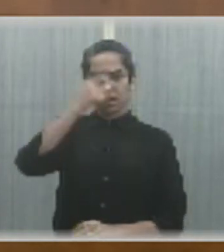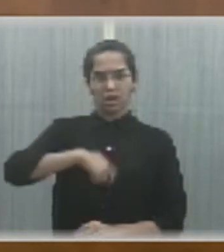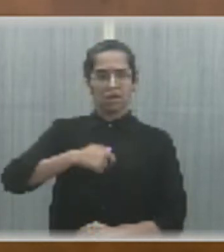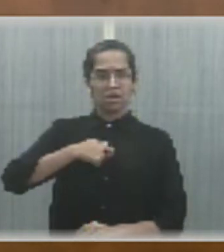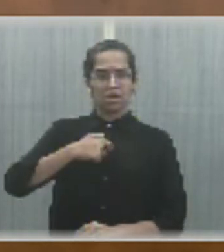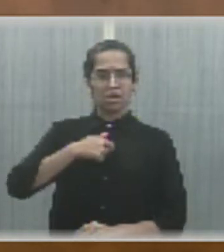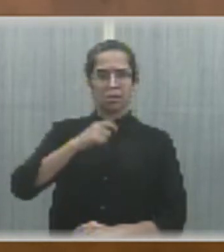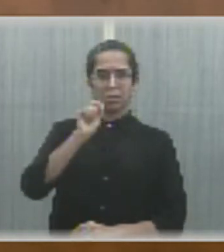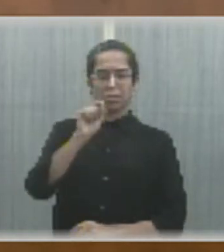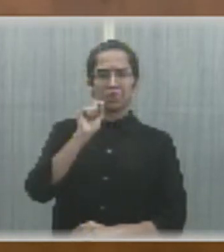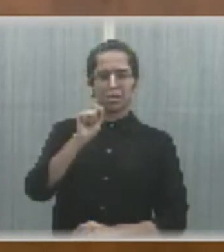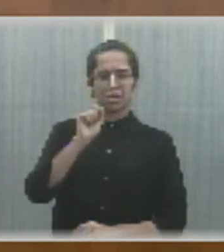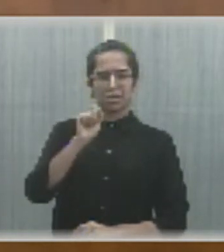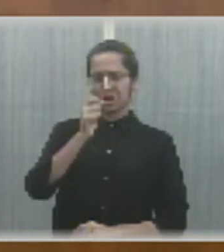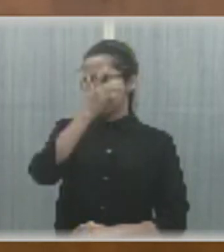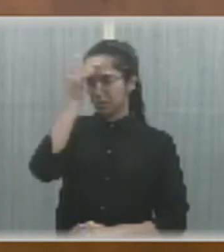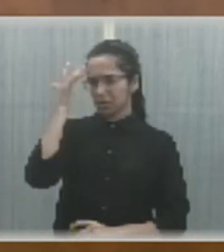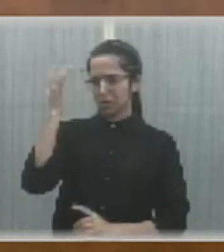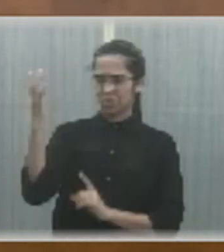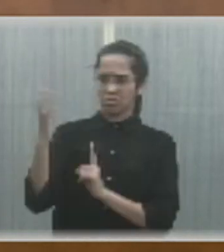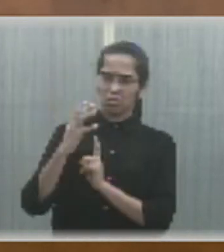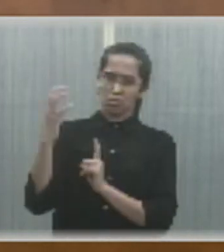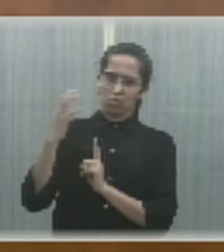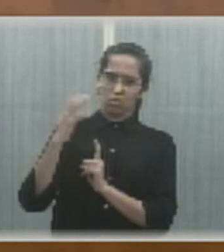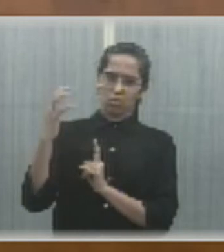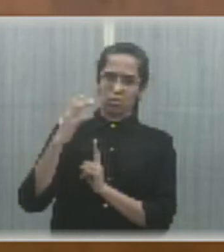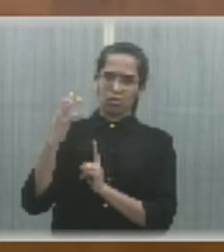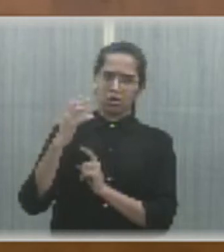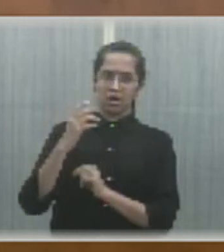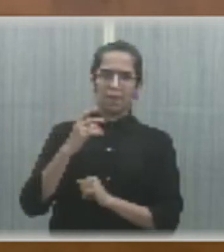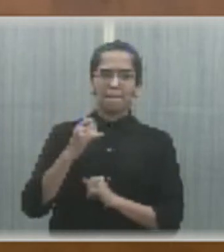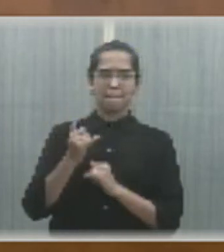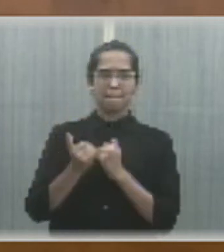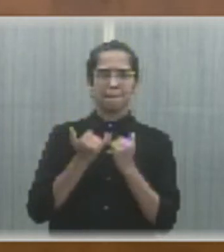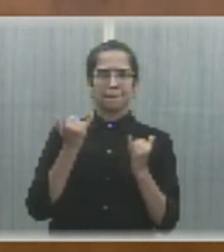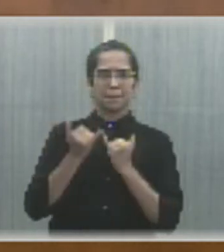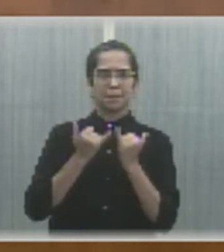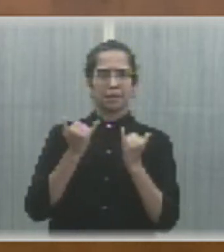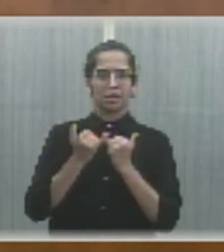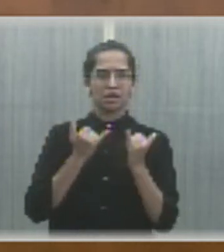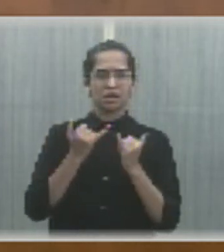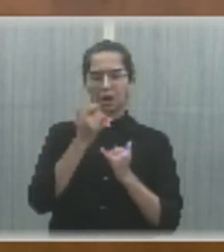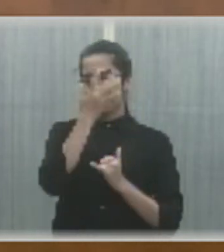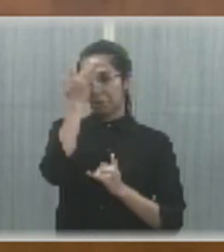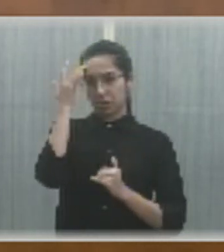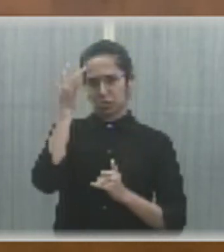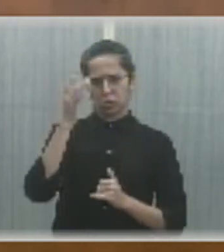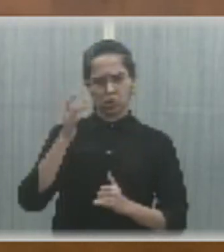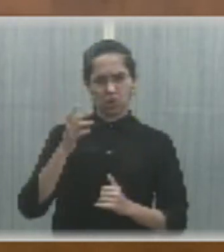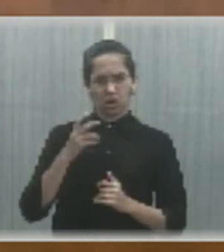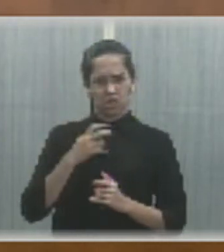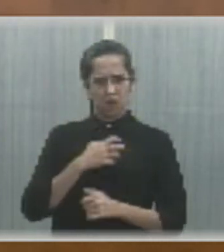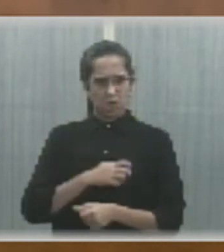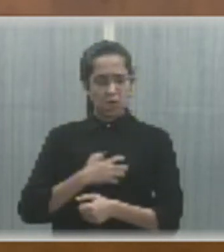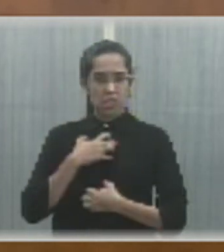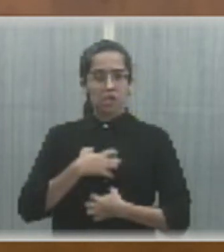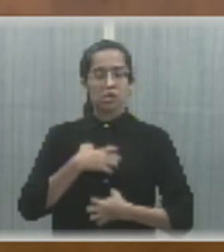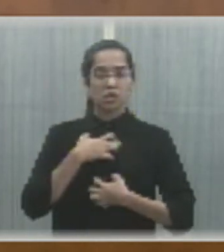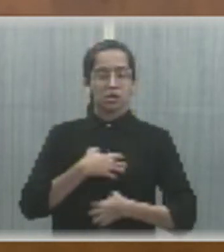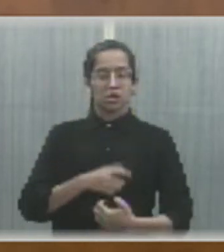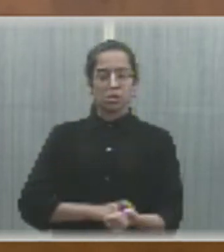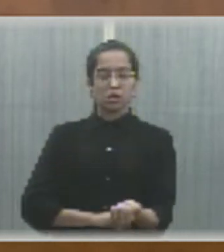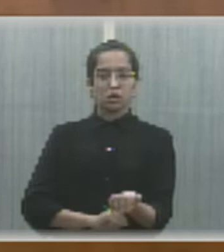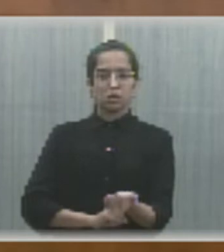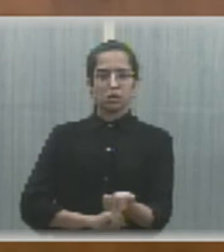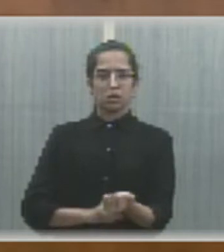história, parece que caiu da carapuça de uma pessoa que está tão valente. Será que...